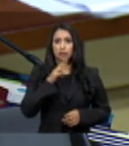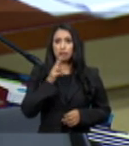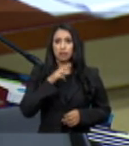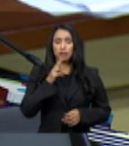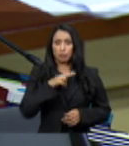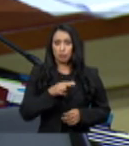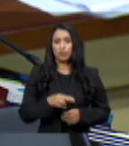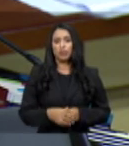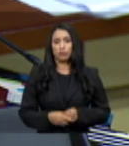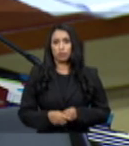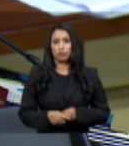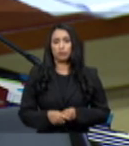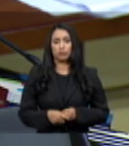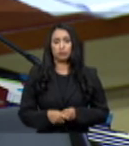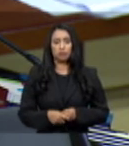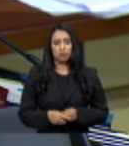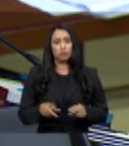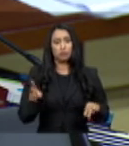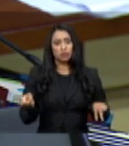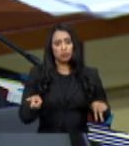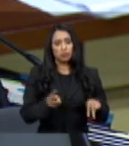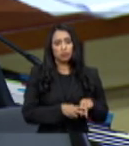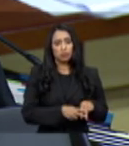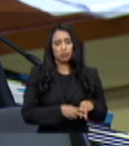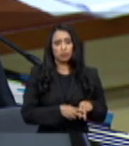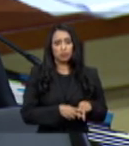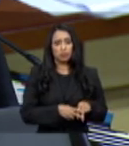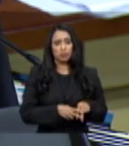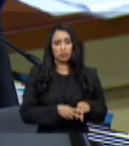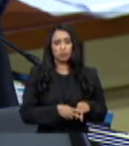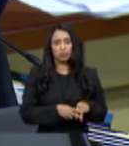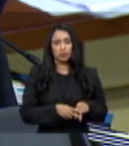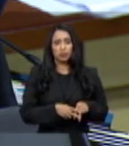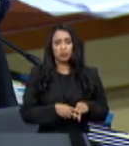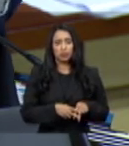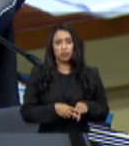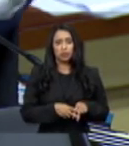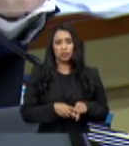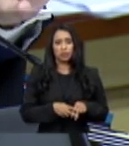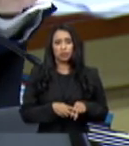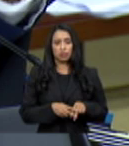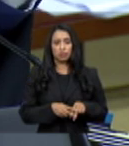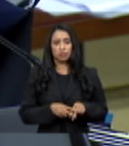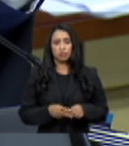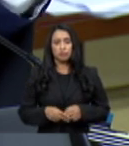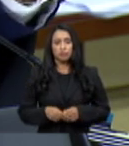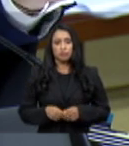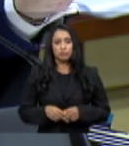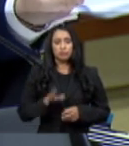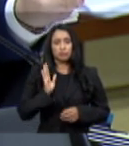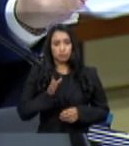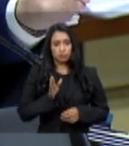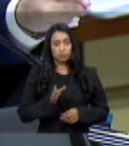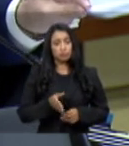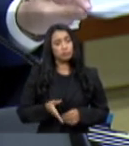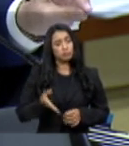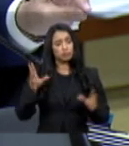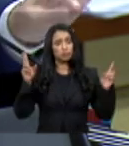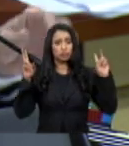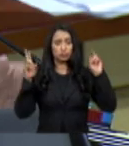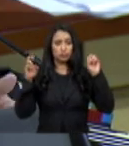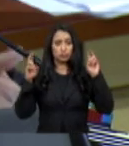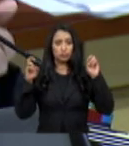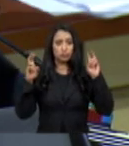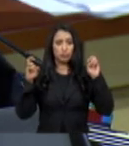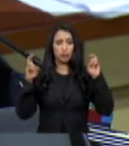pública no sistema profissional é prisional o antônio está saúde o ministro da justiça já atuaram relativamente a esta matéria